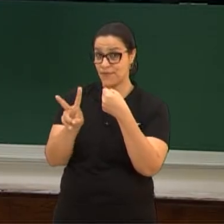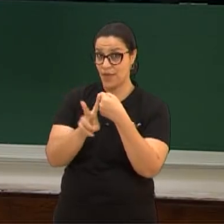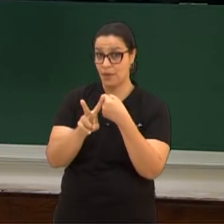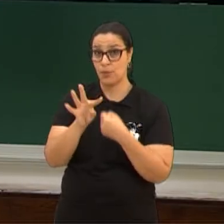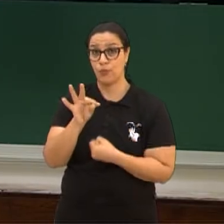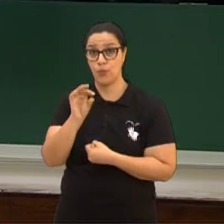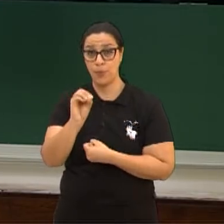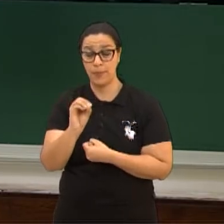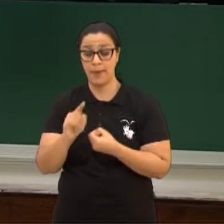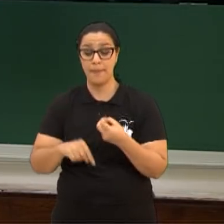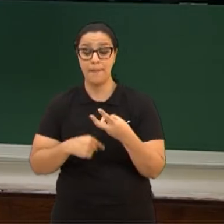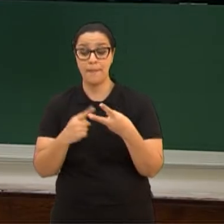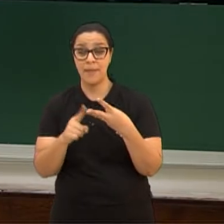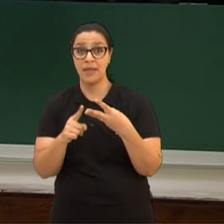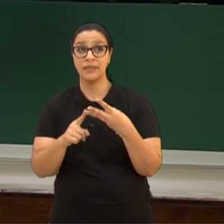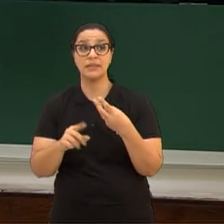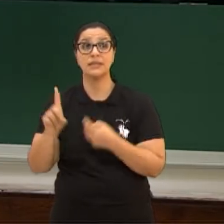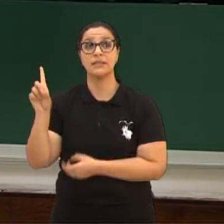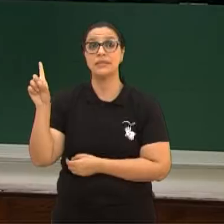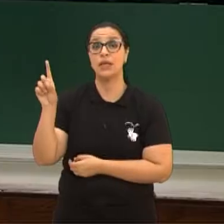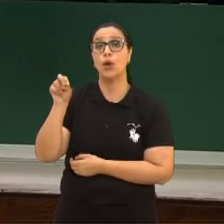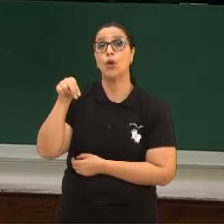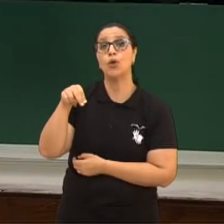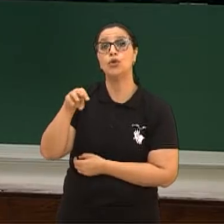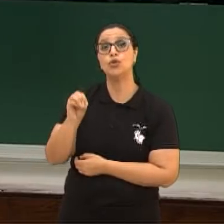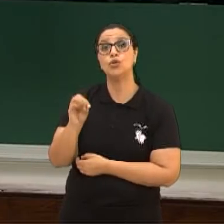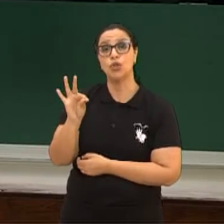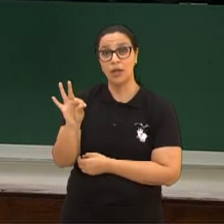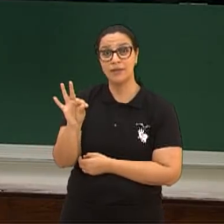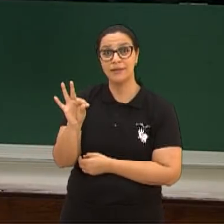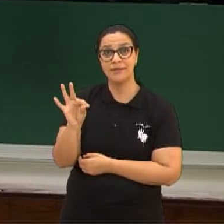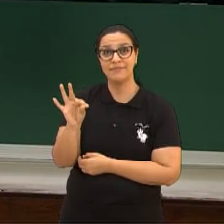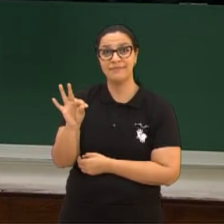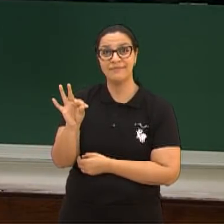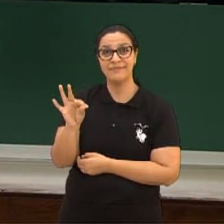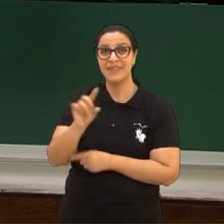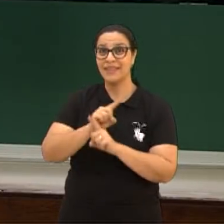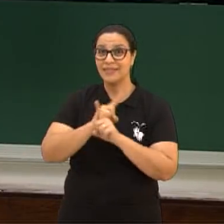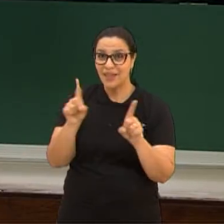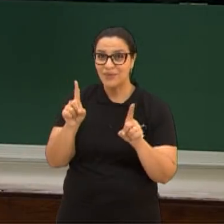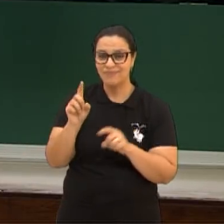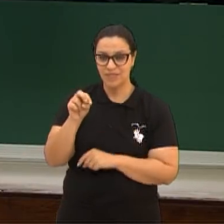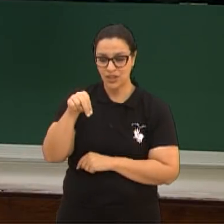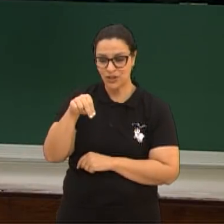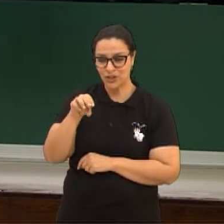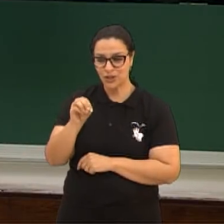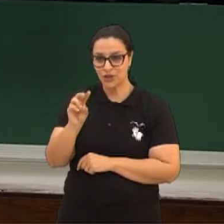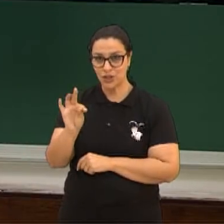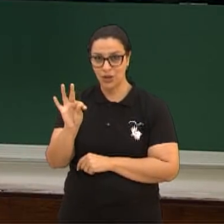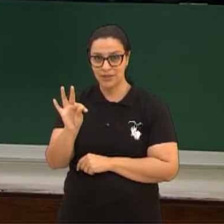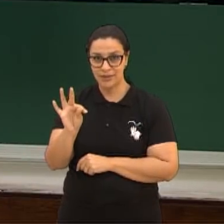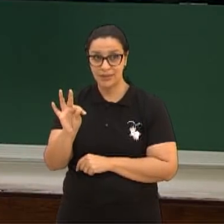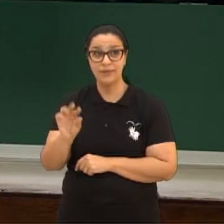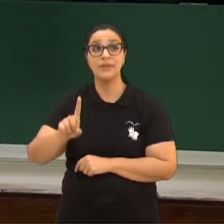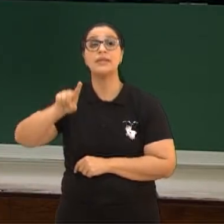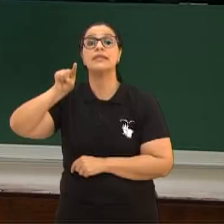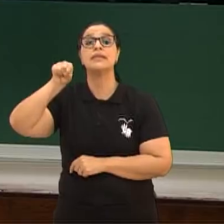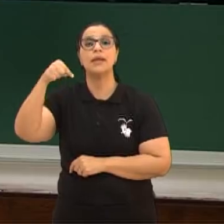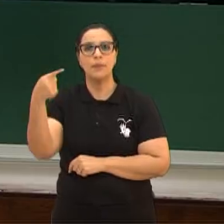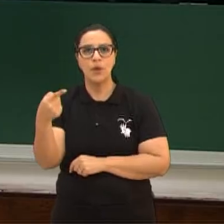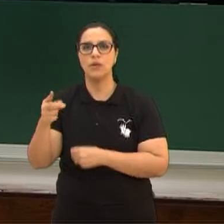vamos acrescentar a forma negativa, que é o nosso not. Colocamos o